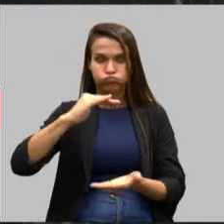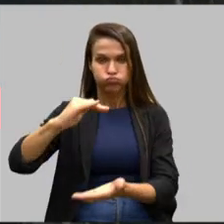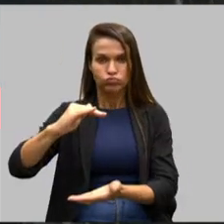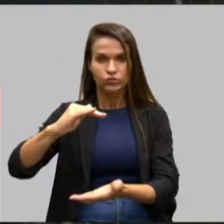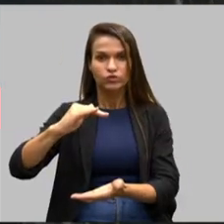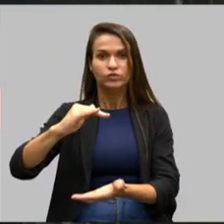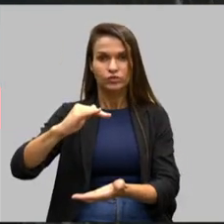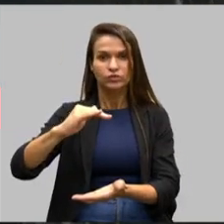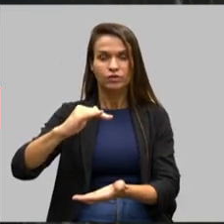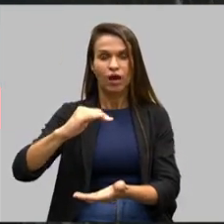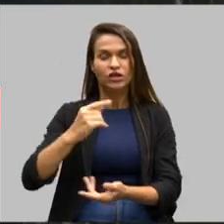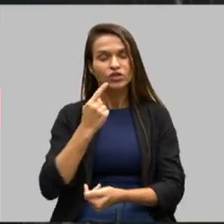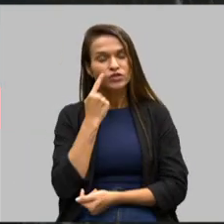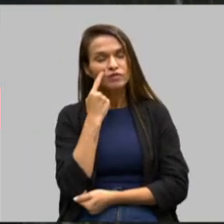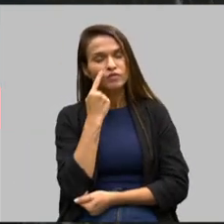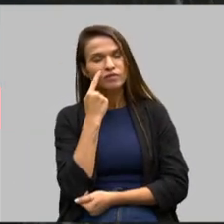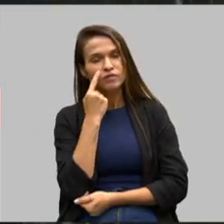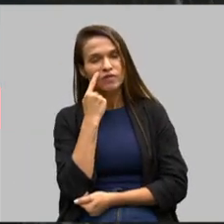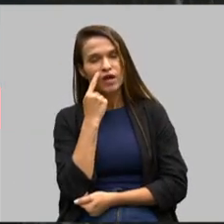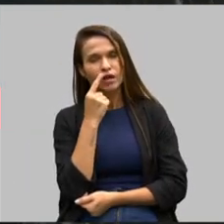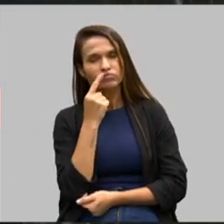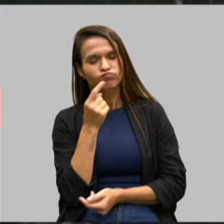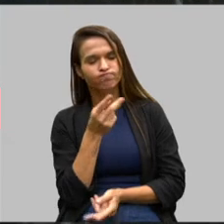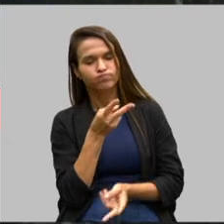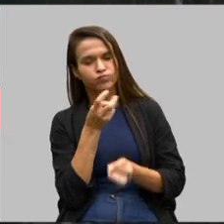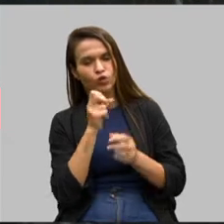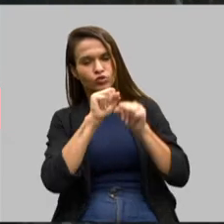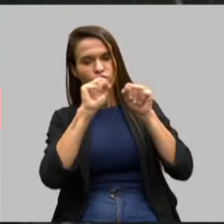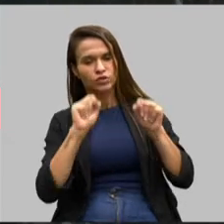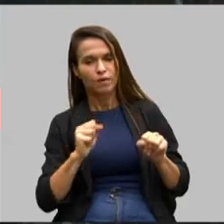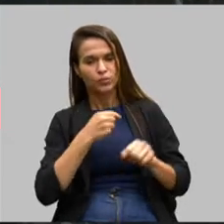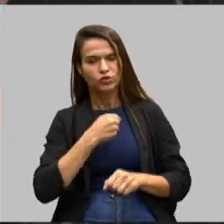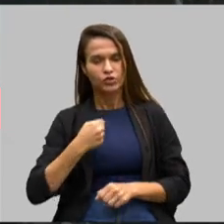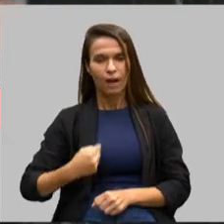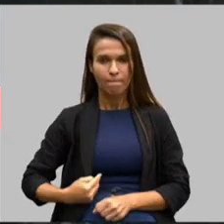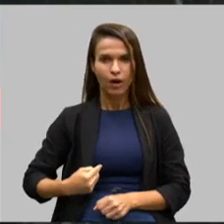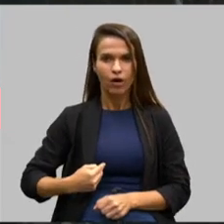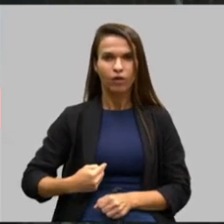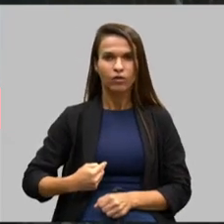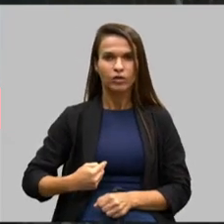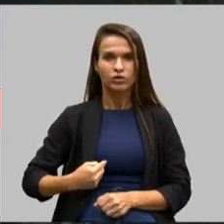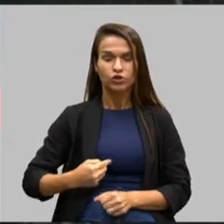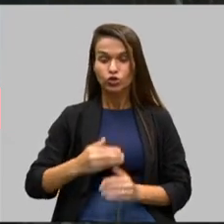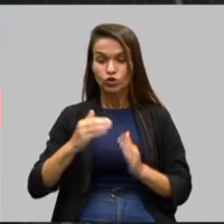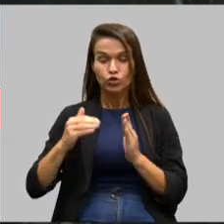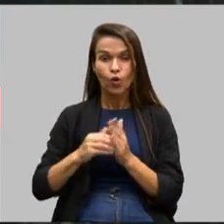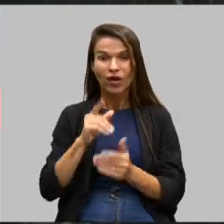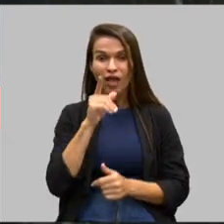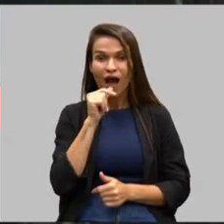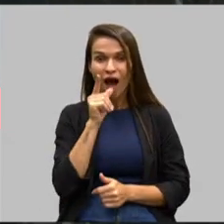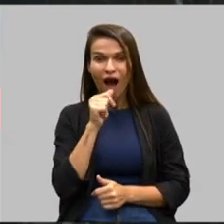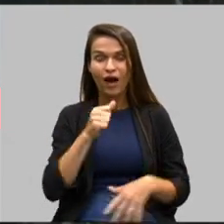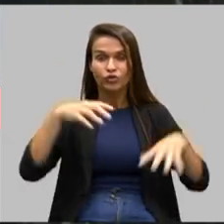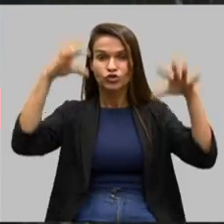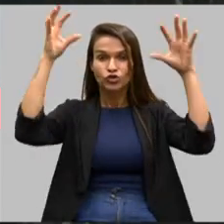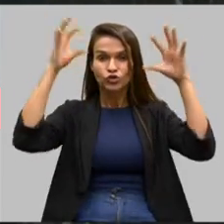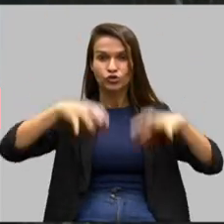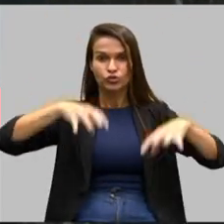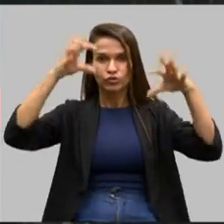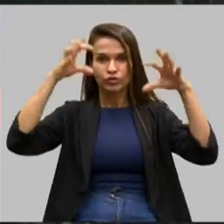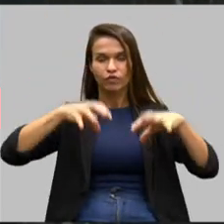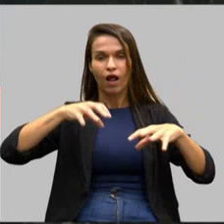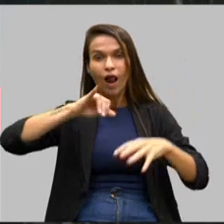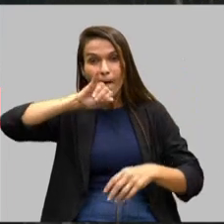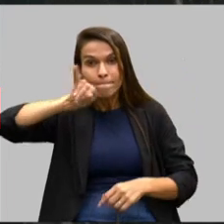A gente vê todo o sistema no Japão, que toda a água de chuva ela é